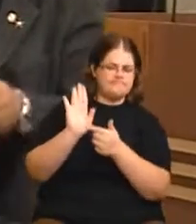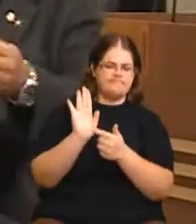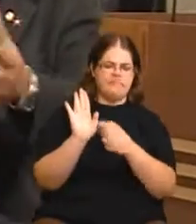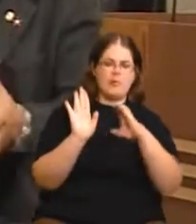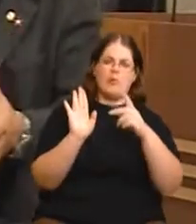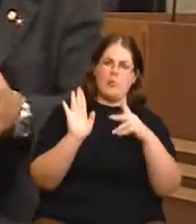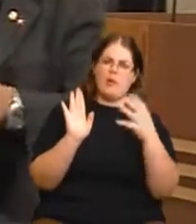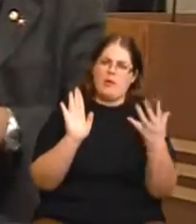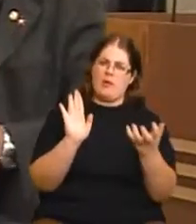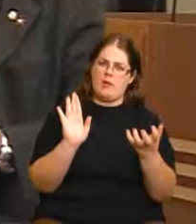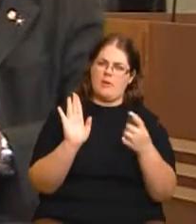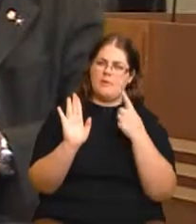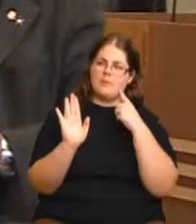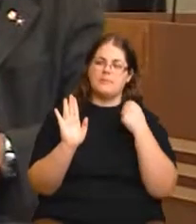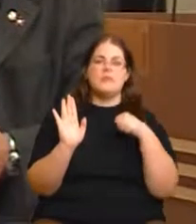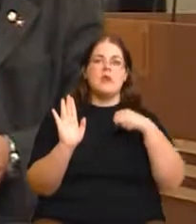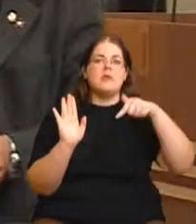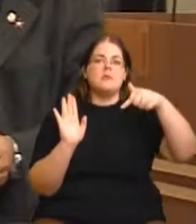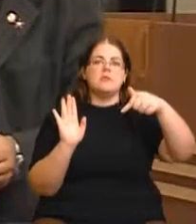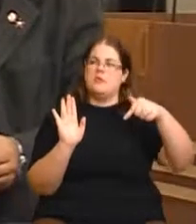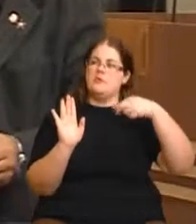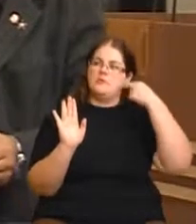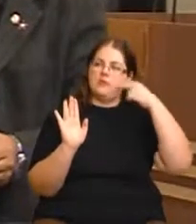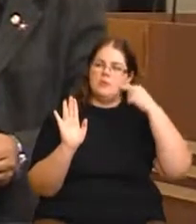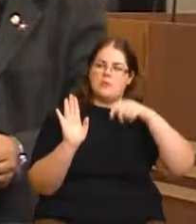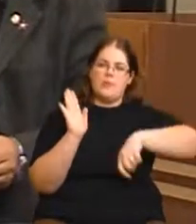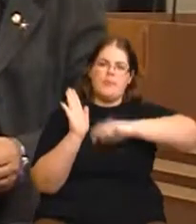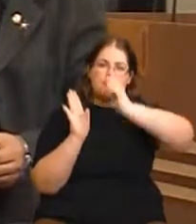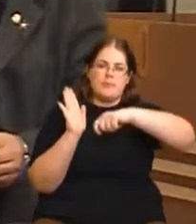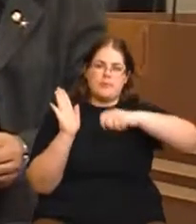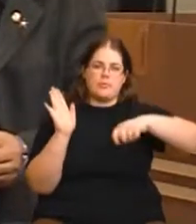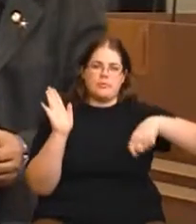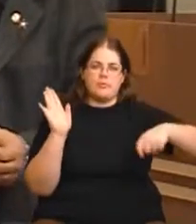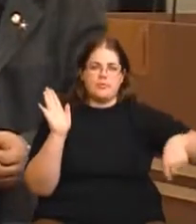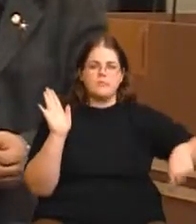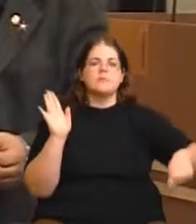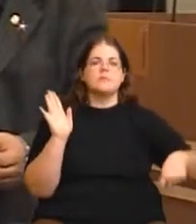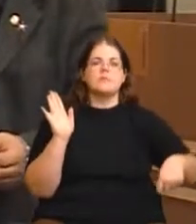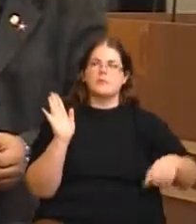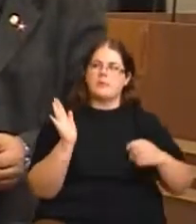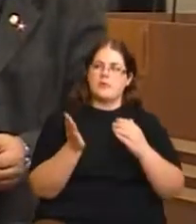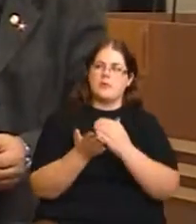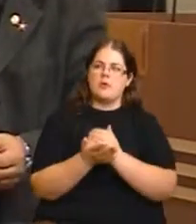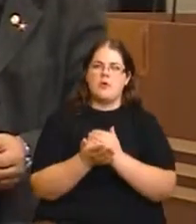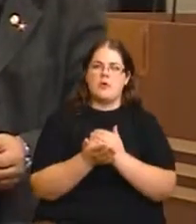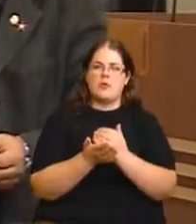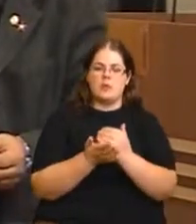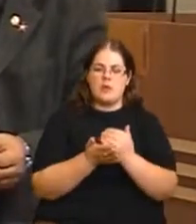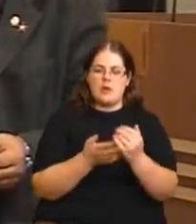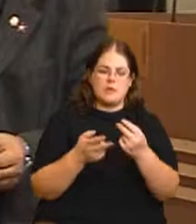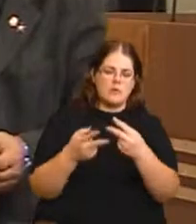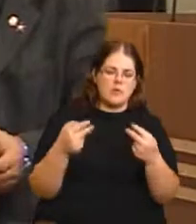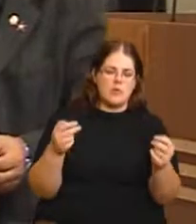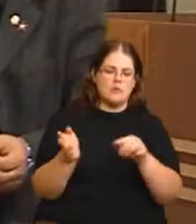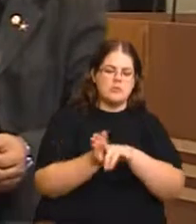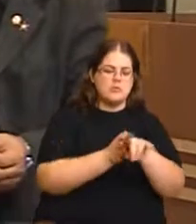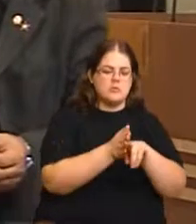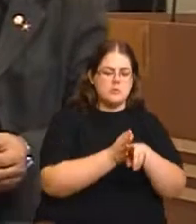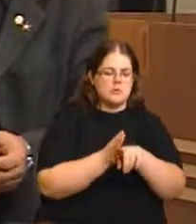assinaturas, já tem que ser instalada, então instala, escolhe os membros e inicia a fazer as